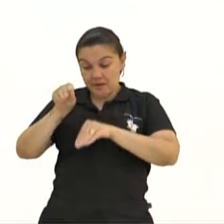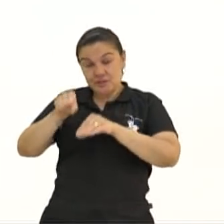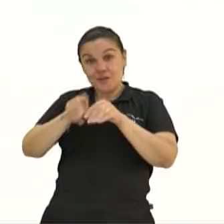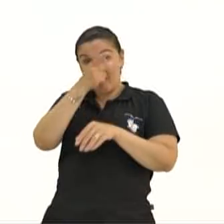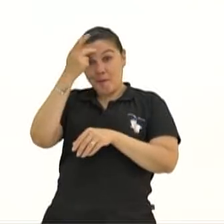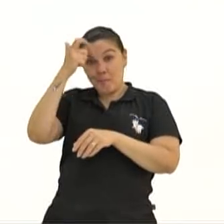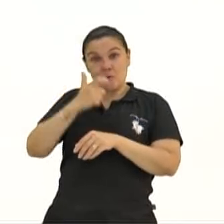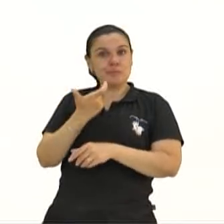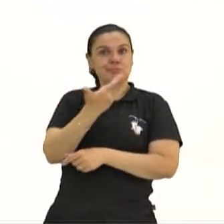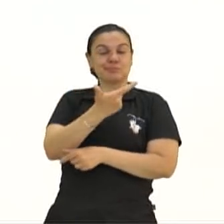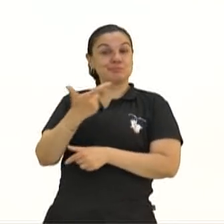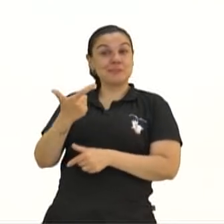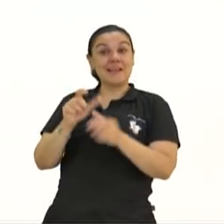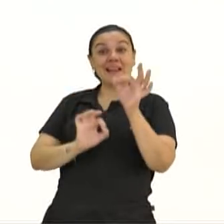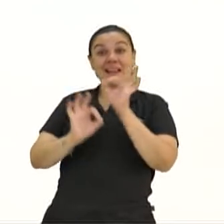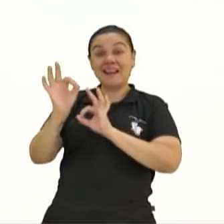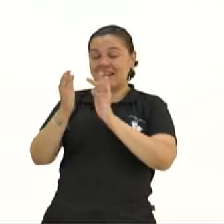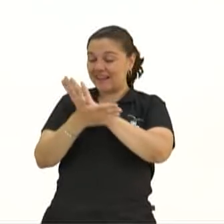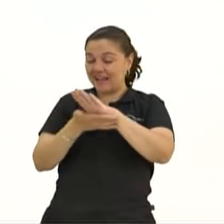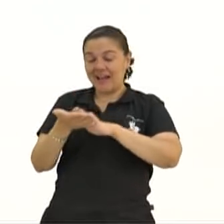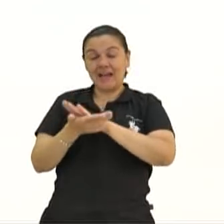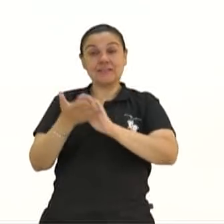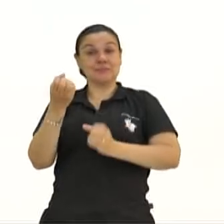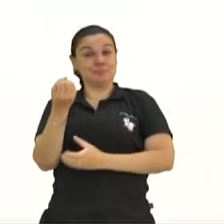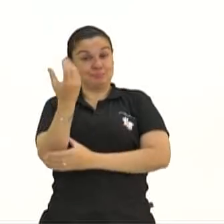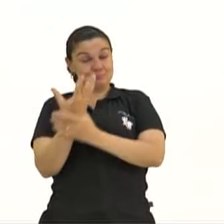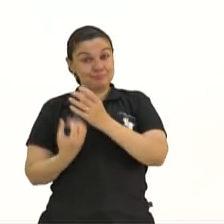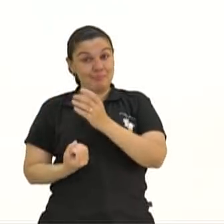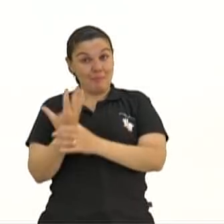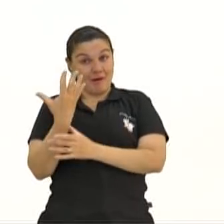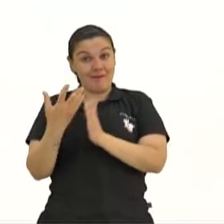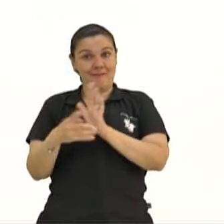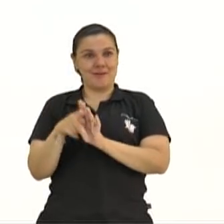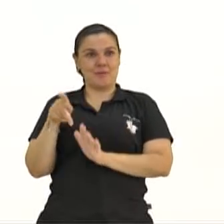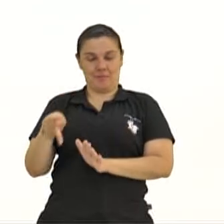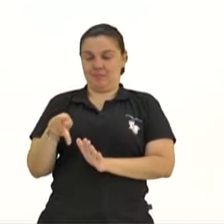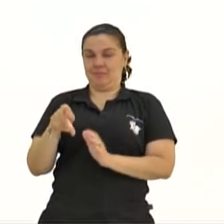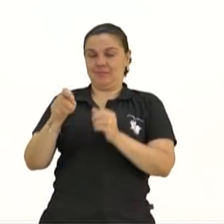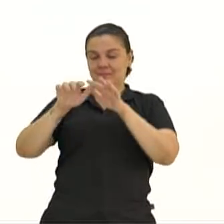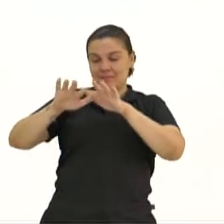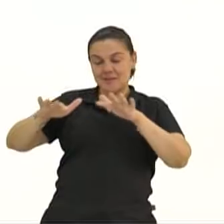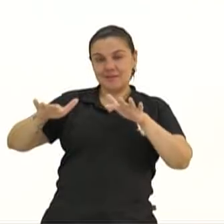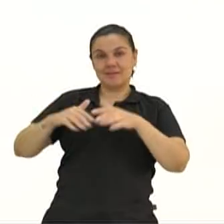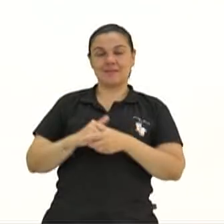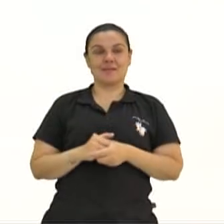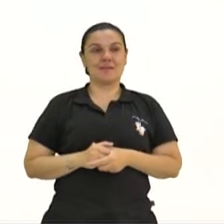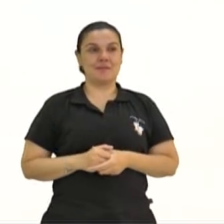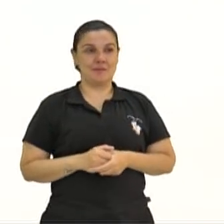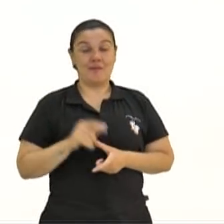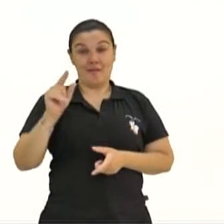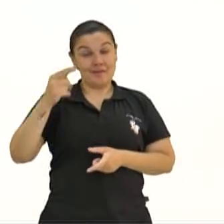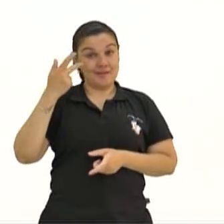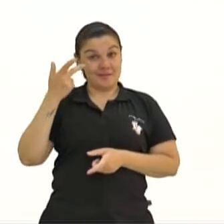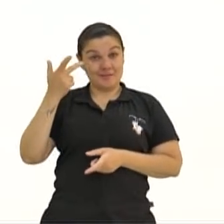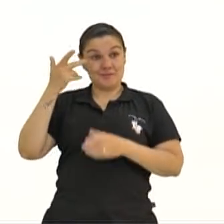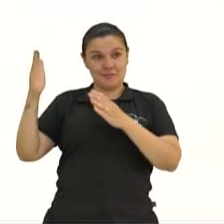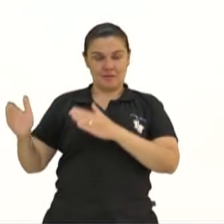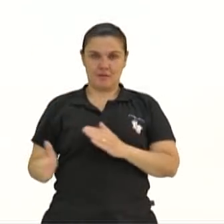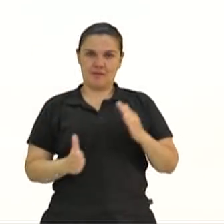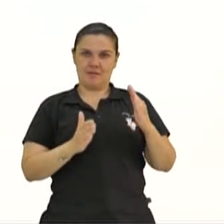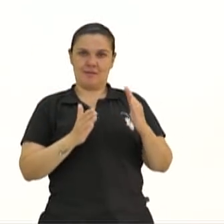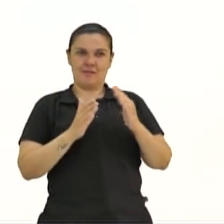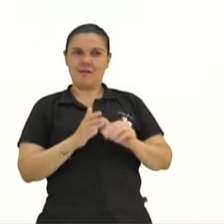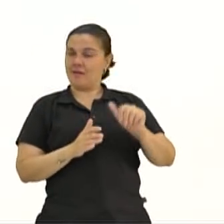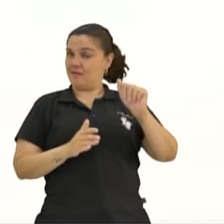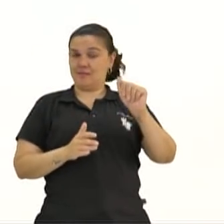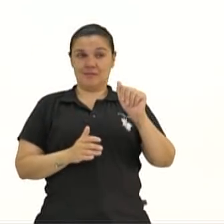humana, não temos nenhum elemento que tenha criado essa paisagem. Então aqui nós temos uma paisagem natural. A letra A,